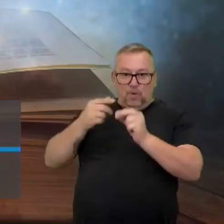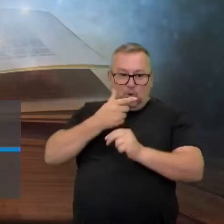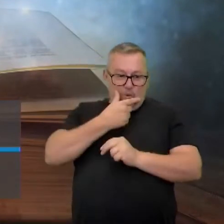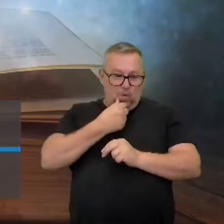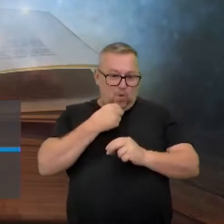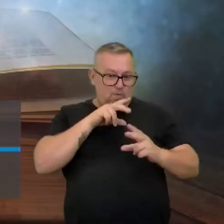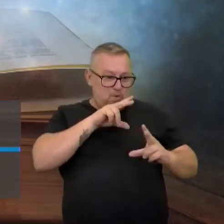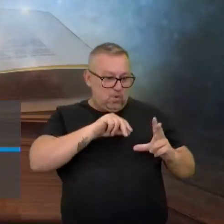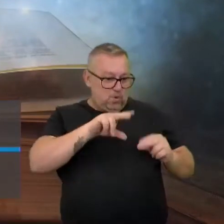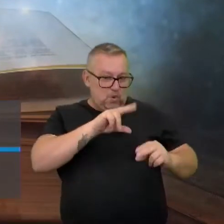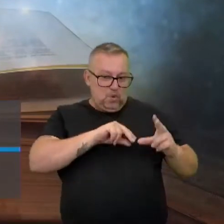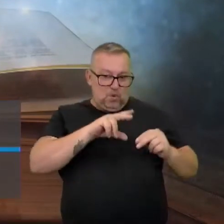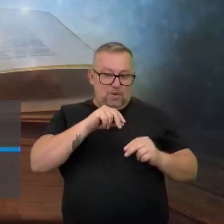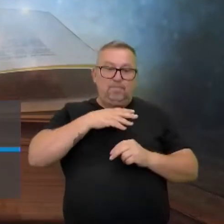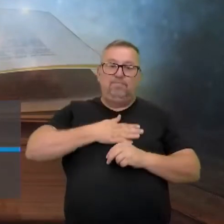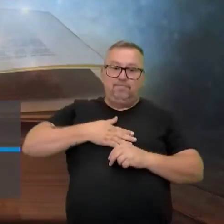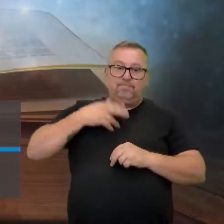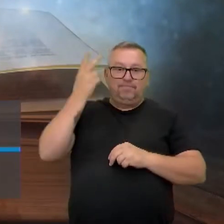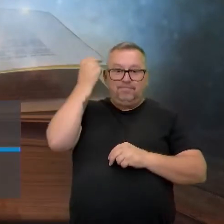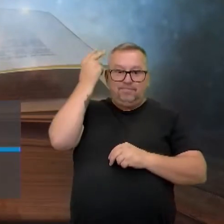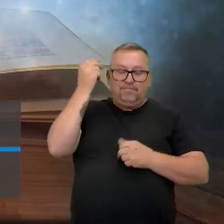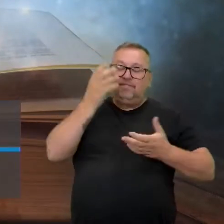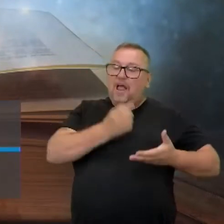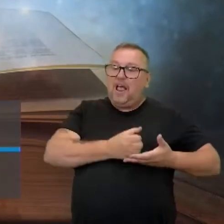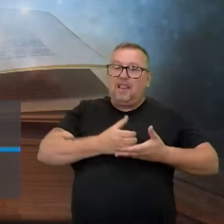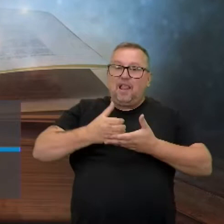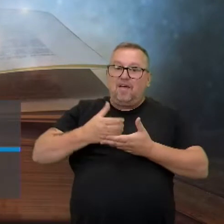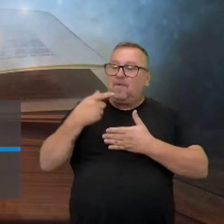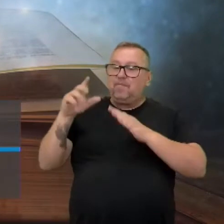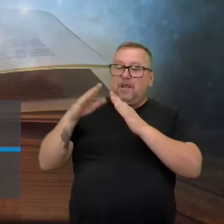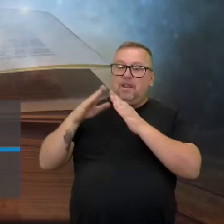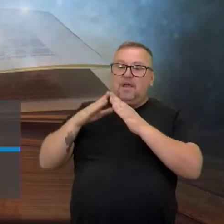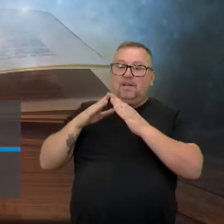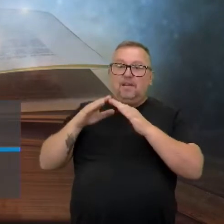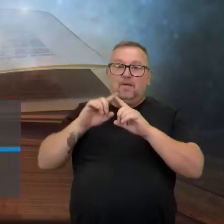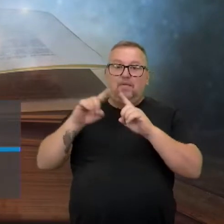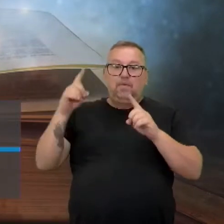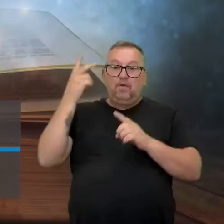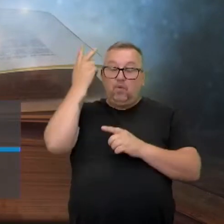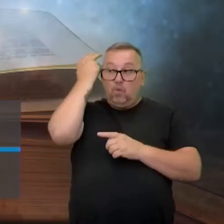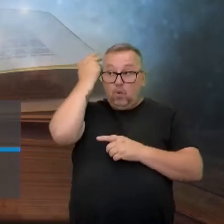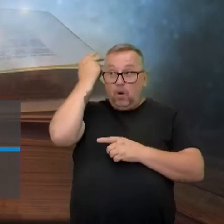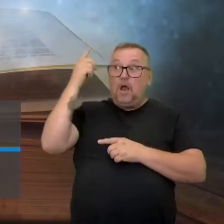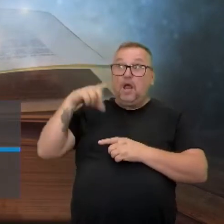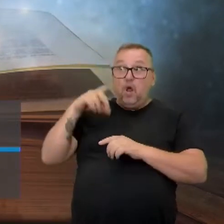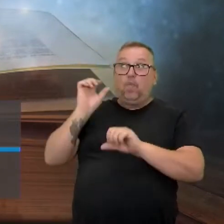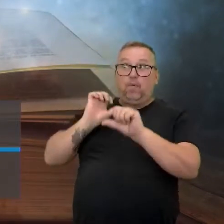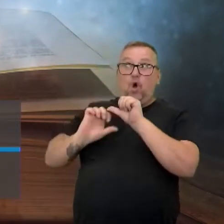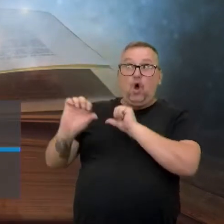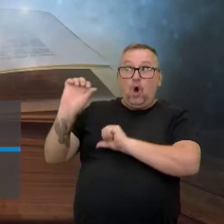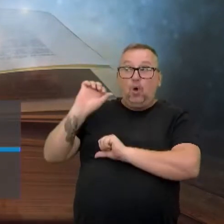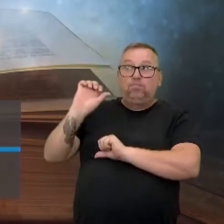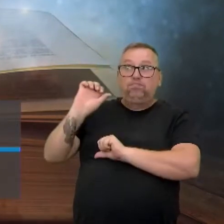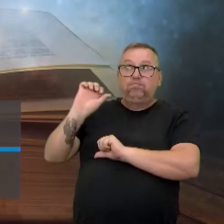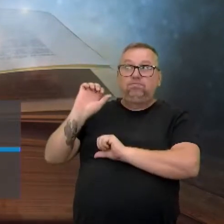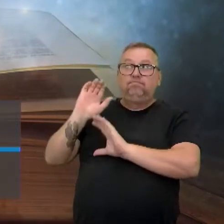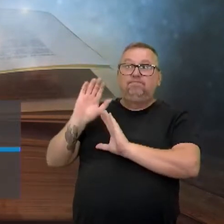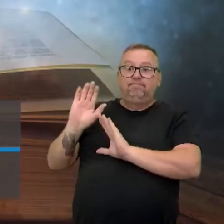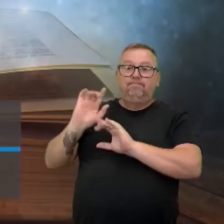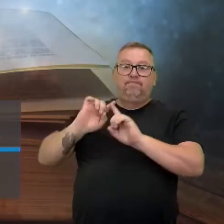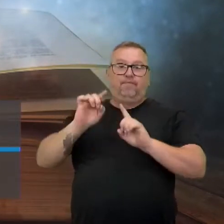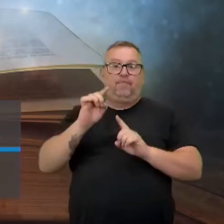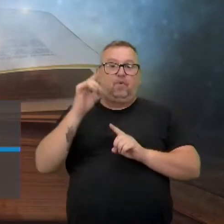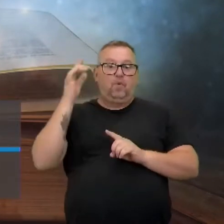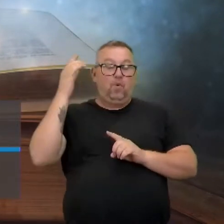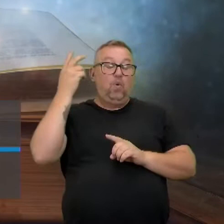coelhinho e ele gosta do coelhinho, leva o coelhinho para casa, só que o coelhinho fala, olha, eu me transformo, tá? E aí, o